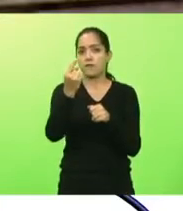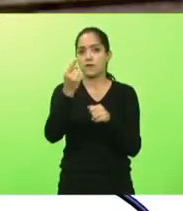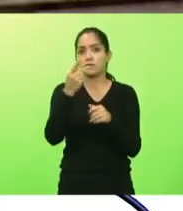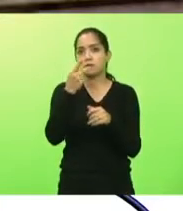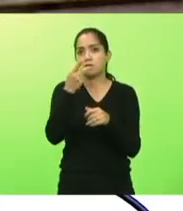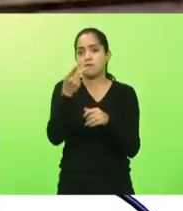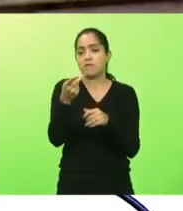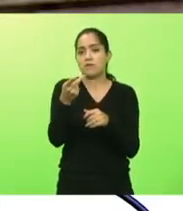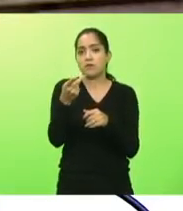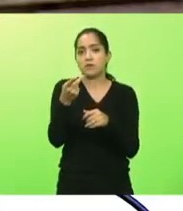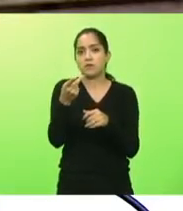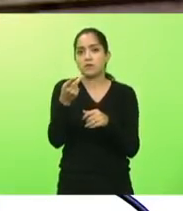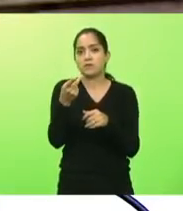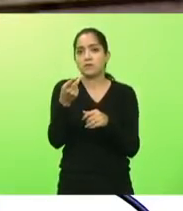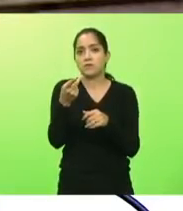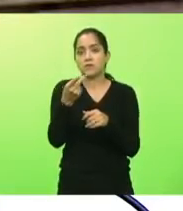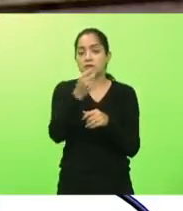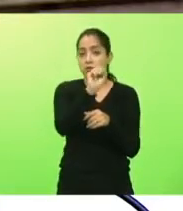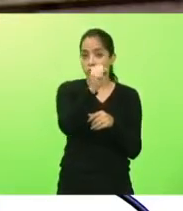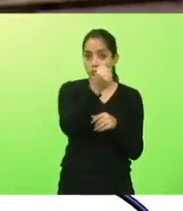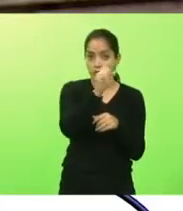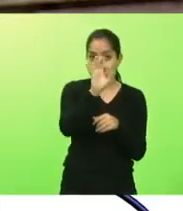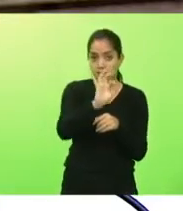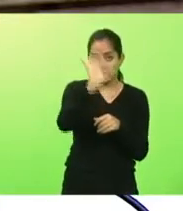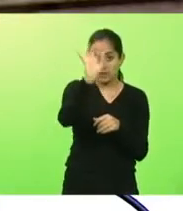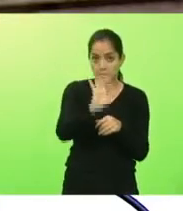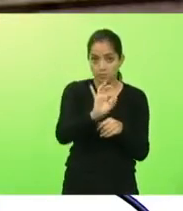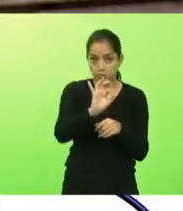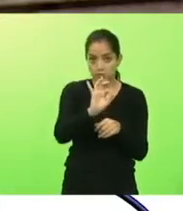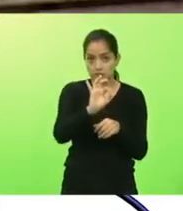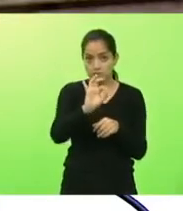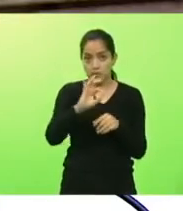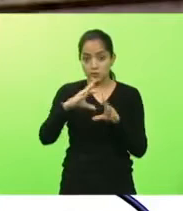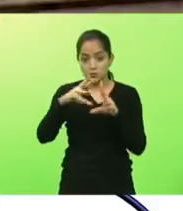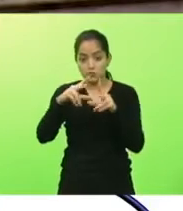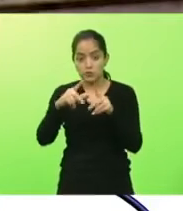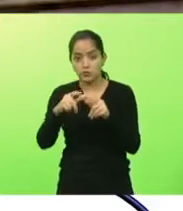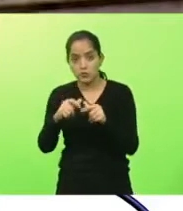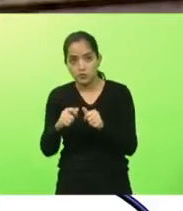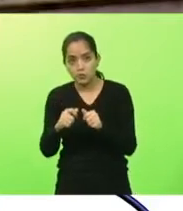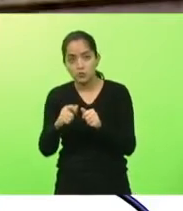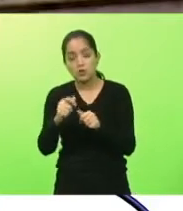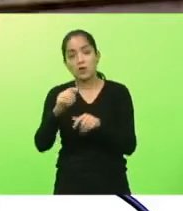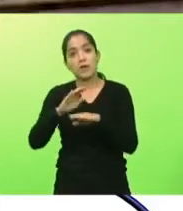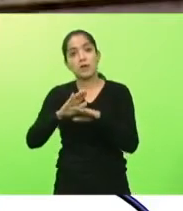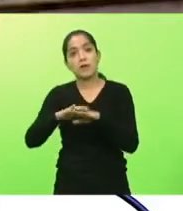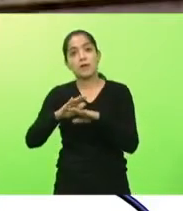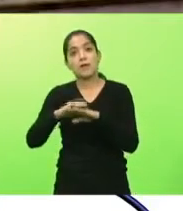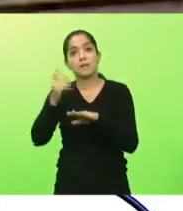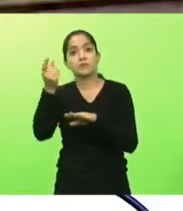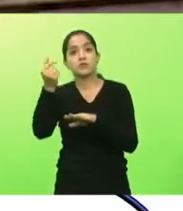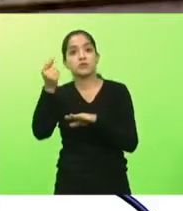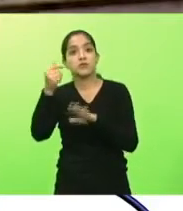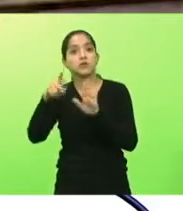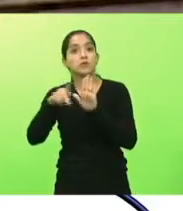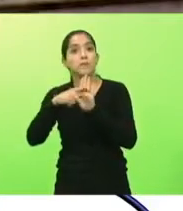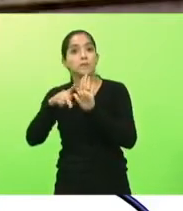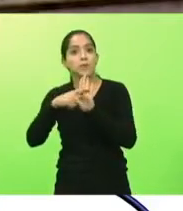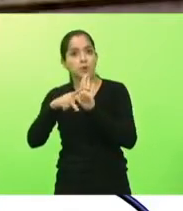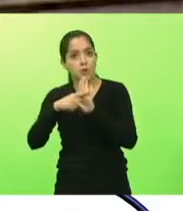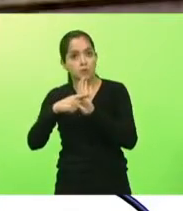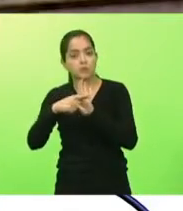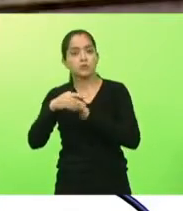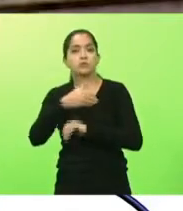que 80% disso aqui tudo foi de um dinheiro extra do governo